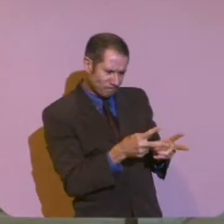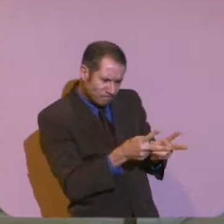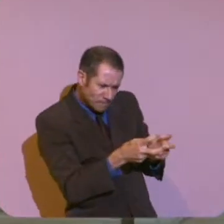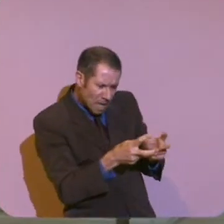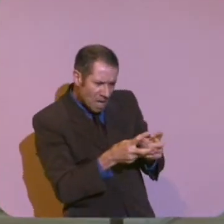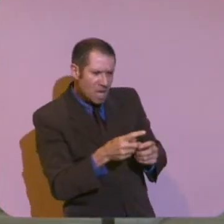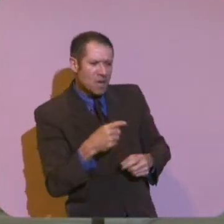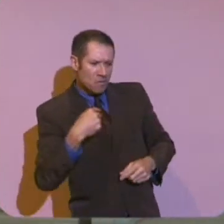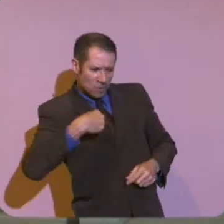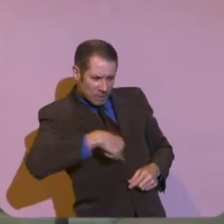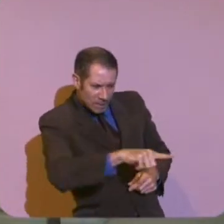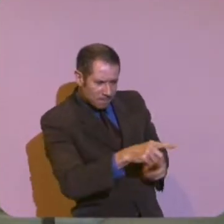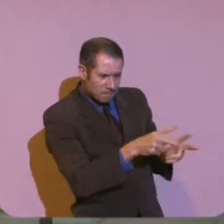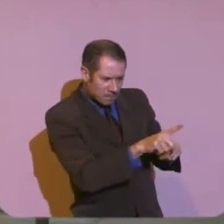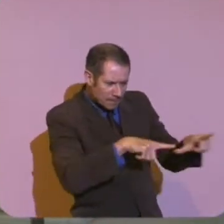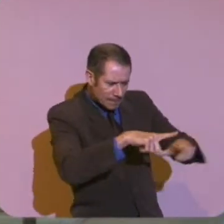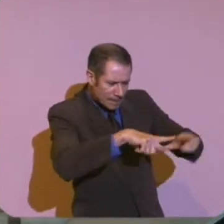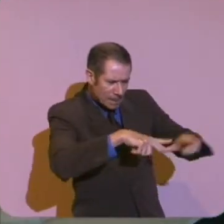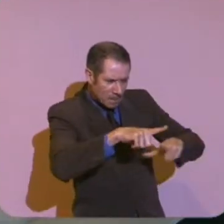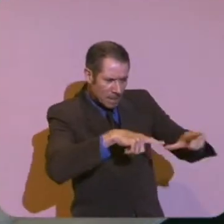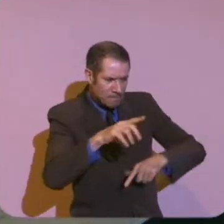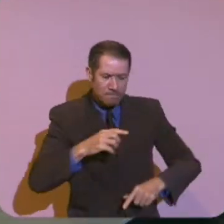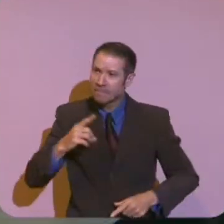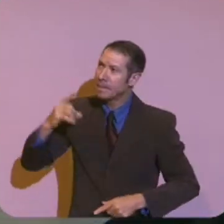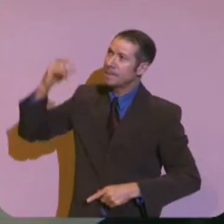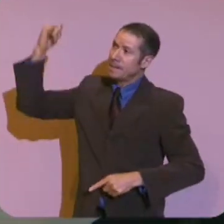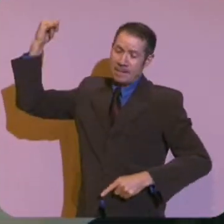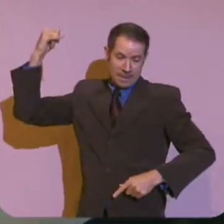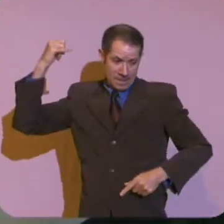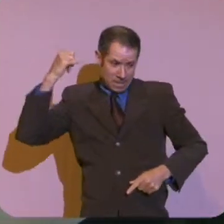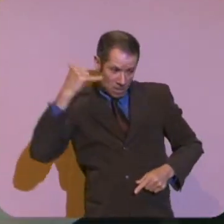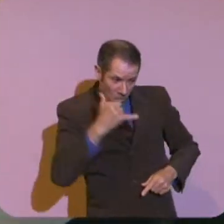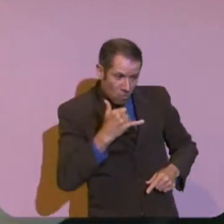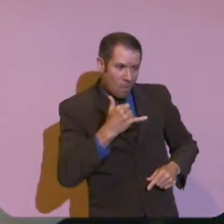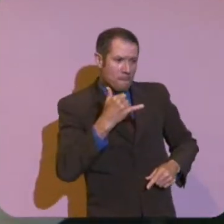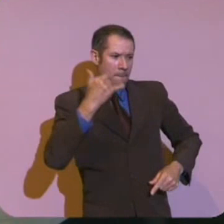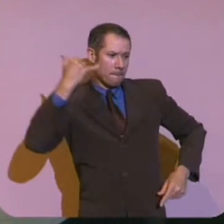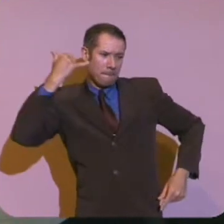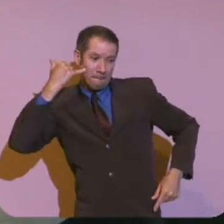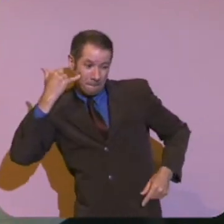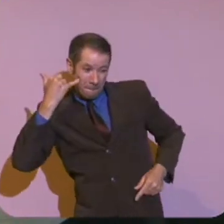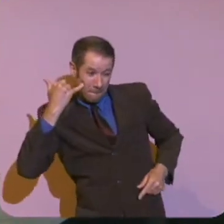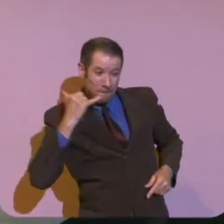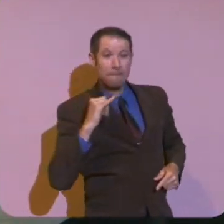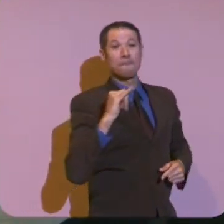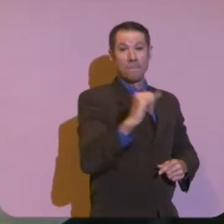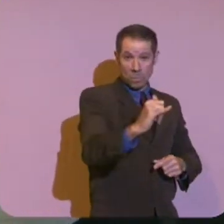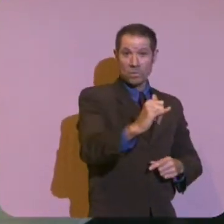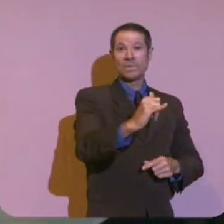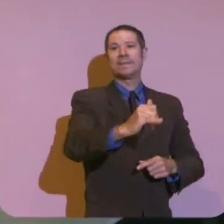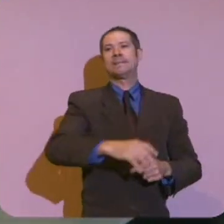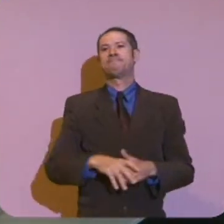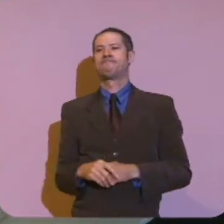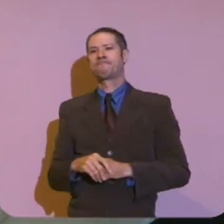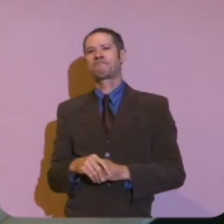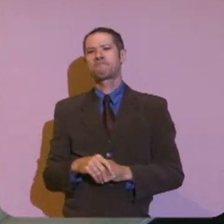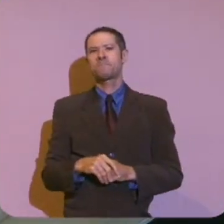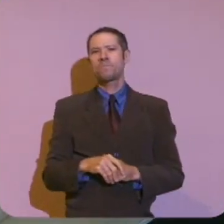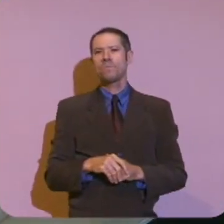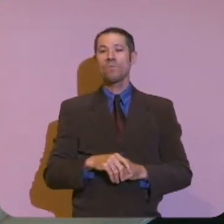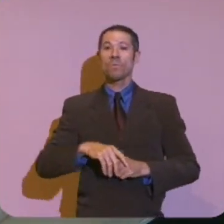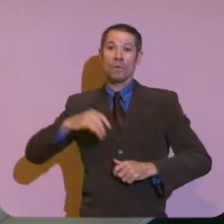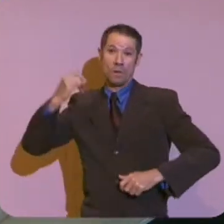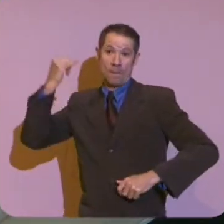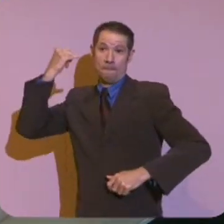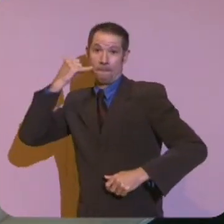estiver vendo ele trabalhar, eu vou dar uma profecia, uma mensagem para você. E a